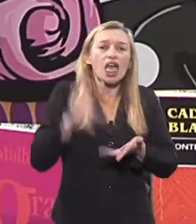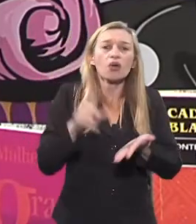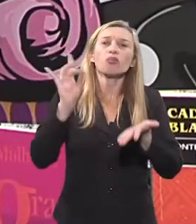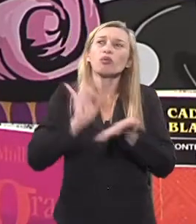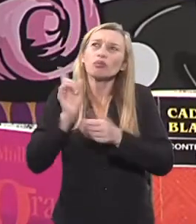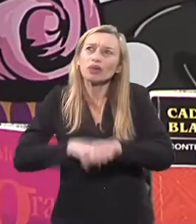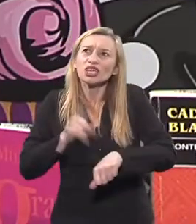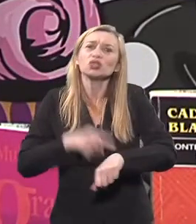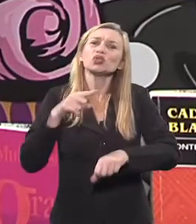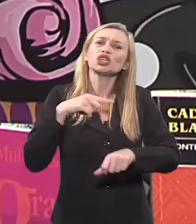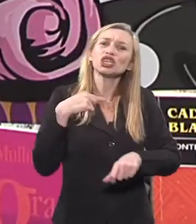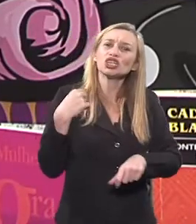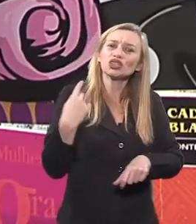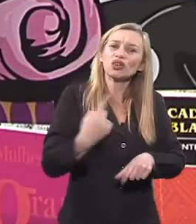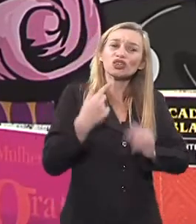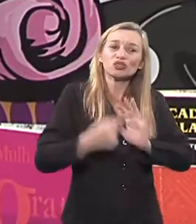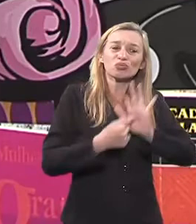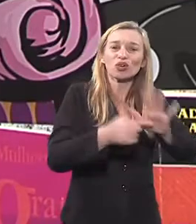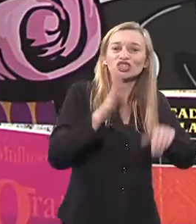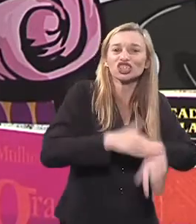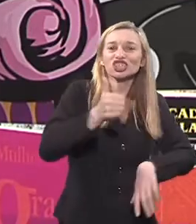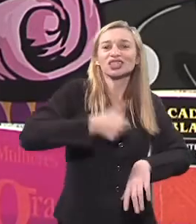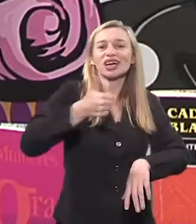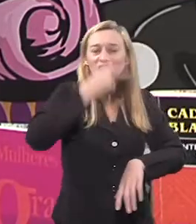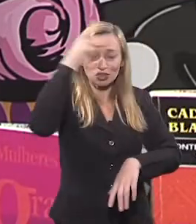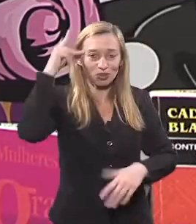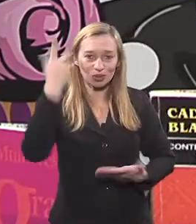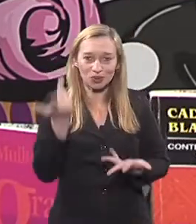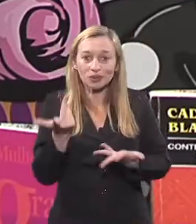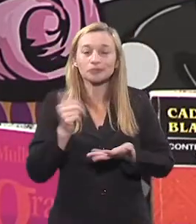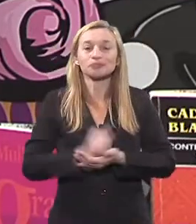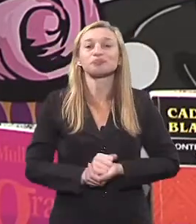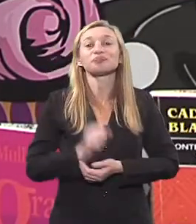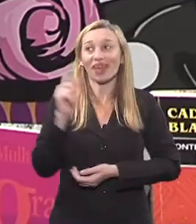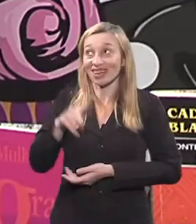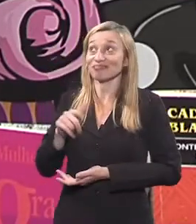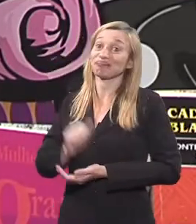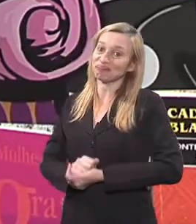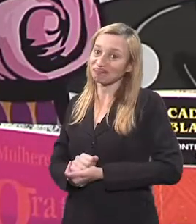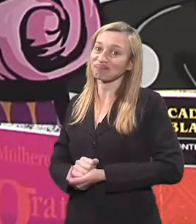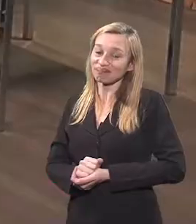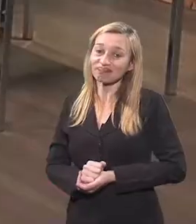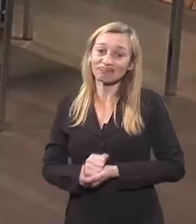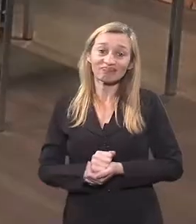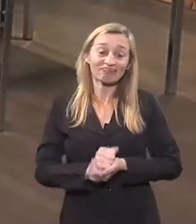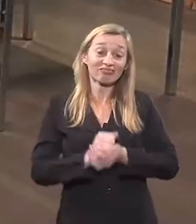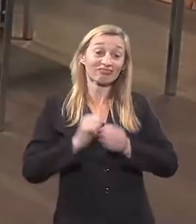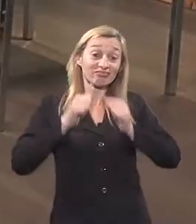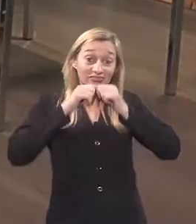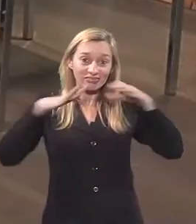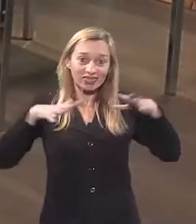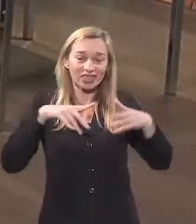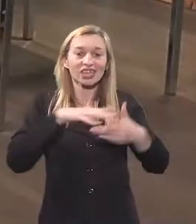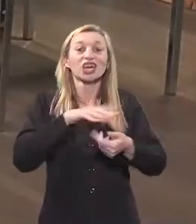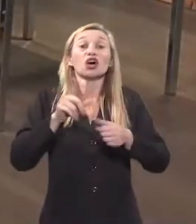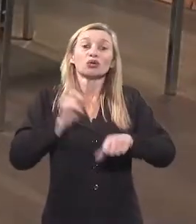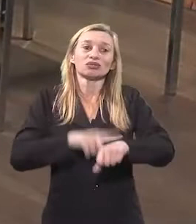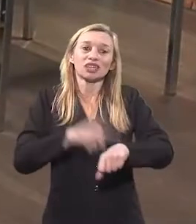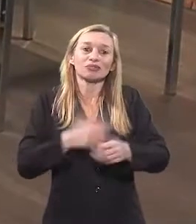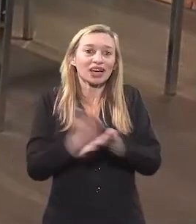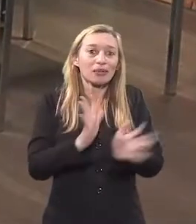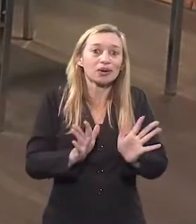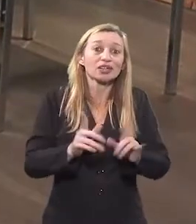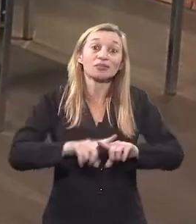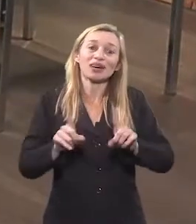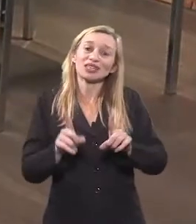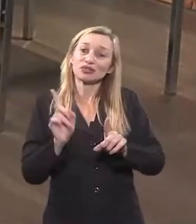um momento em que a gente devolve dignidade a essas pessoas. Né? Da dimensão humana. Nosso tempo está quase acabando,